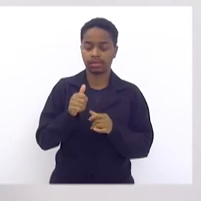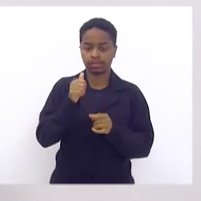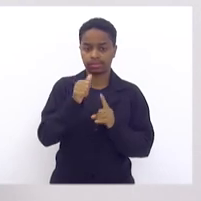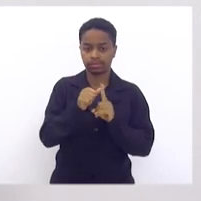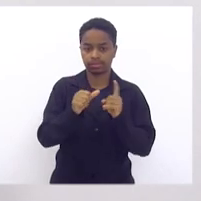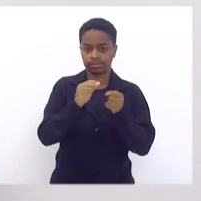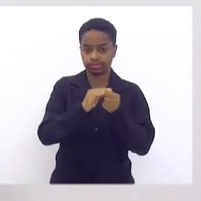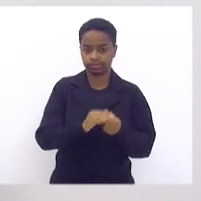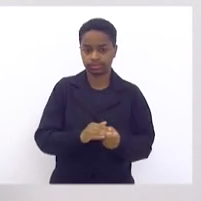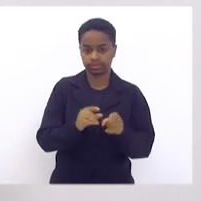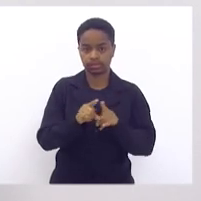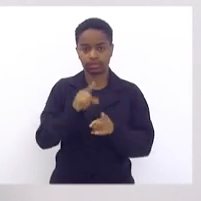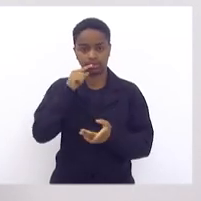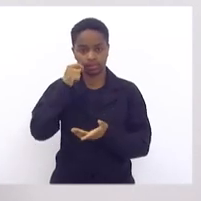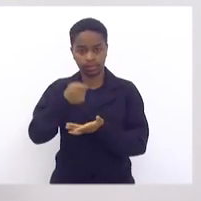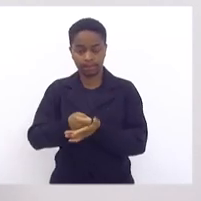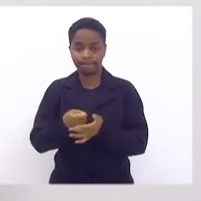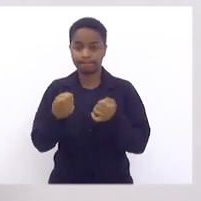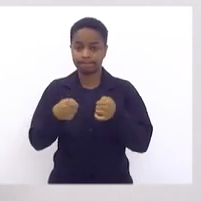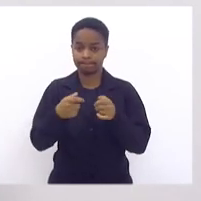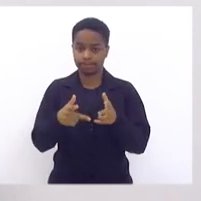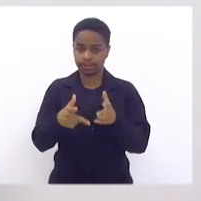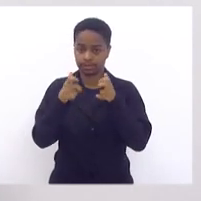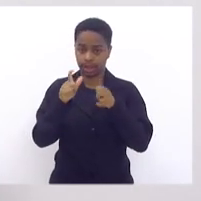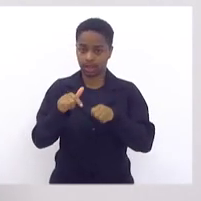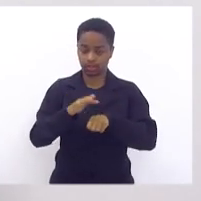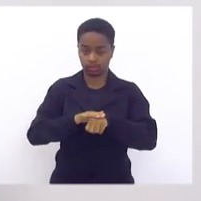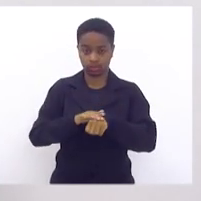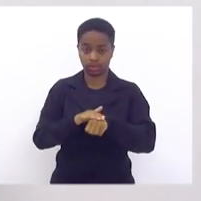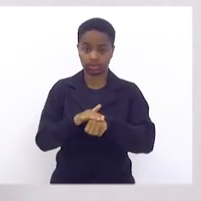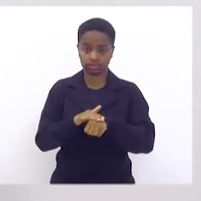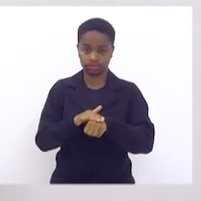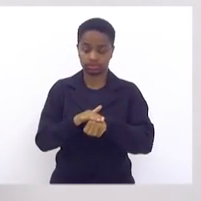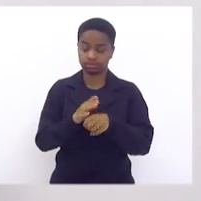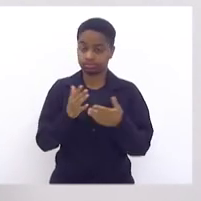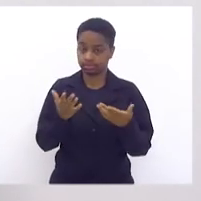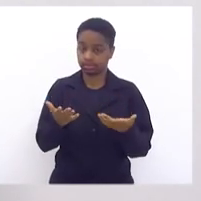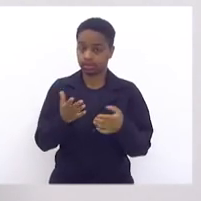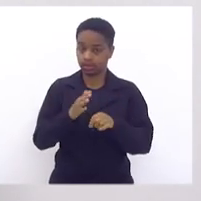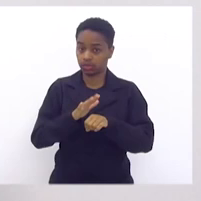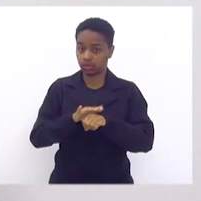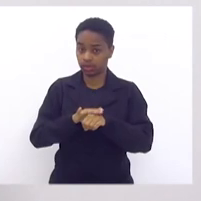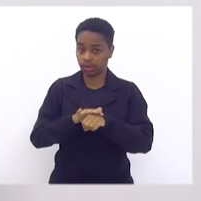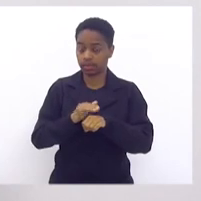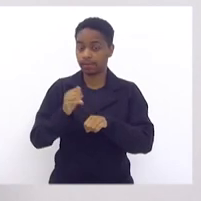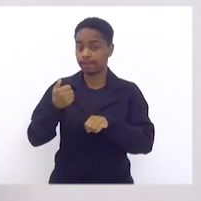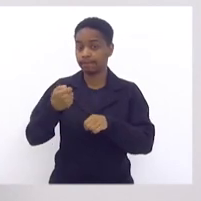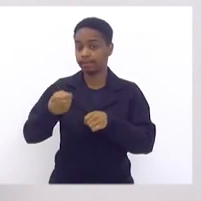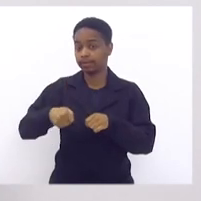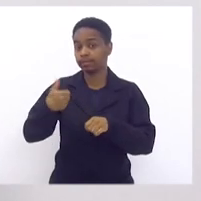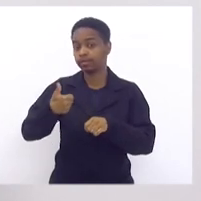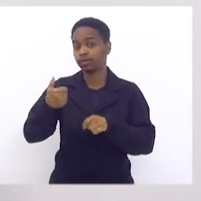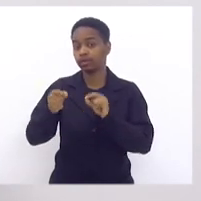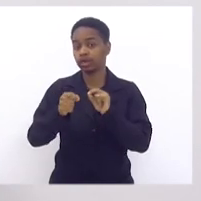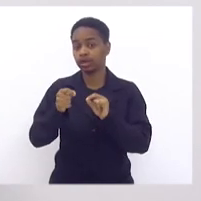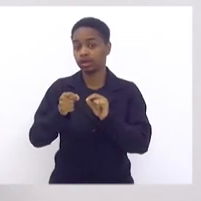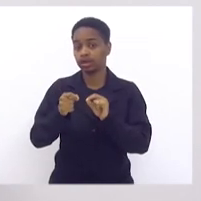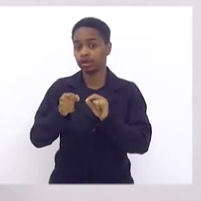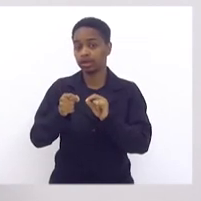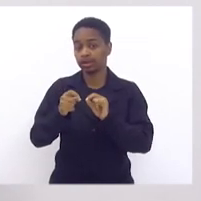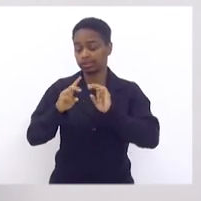você tem que considerar que isso é uma doença. E a doença... Primeiro que tem que reconhecer essa doença é quem